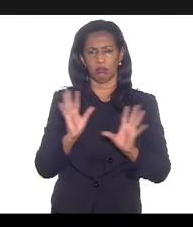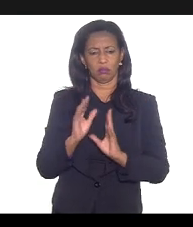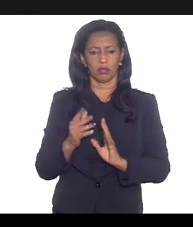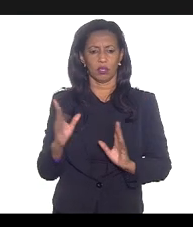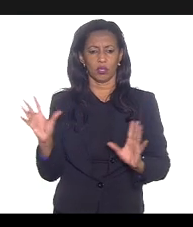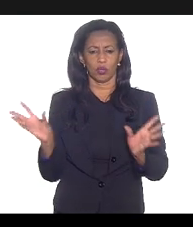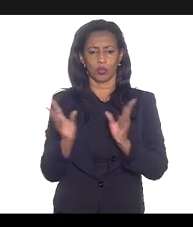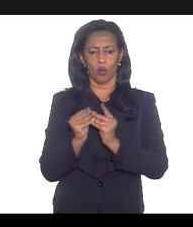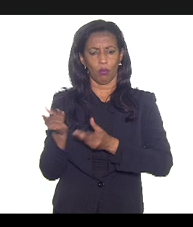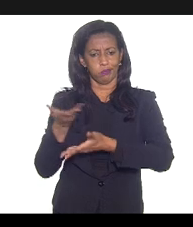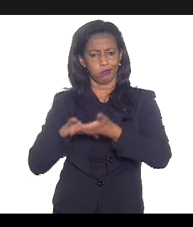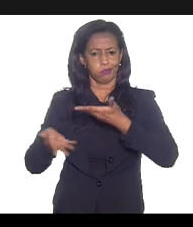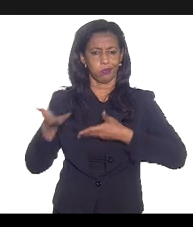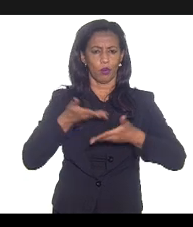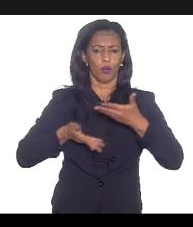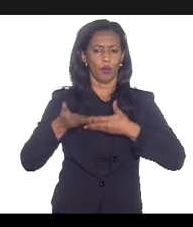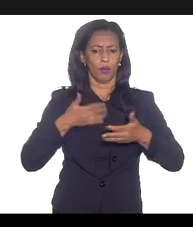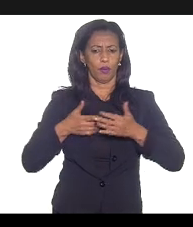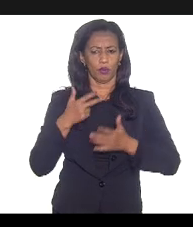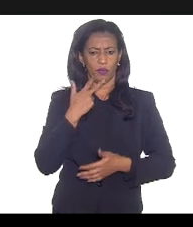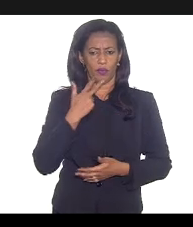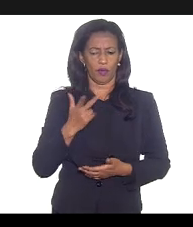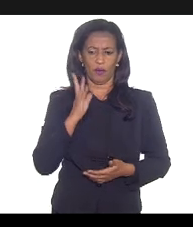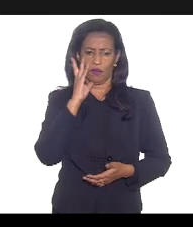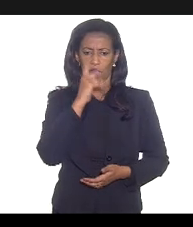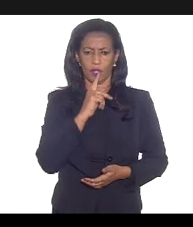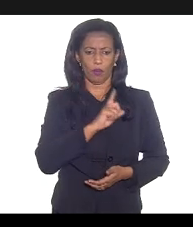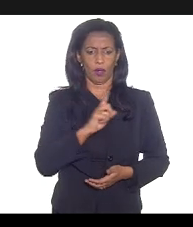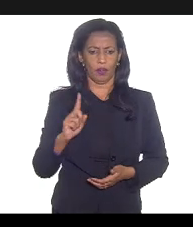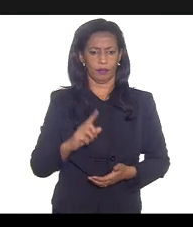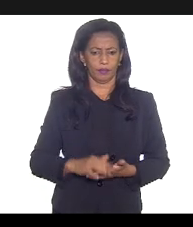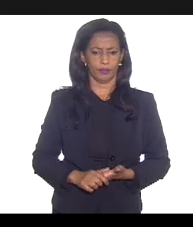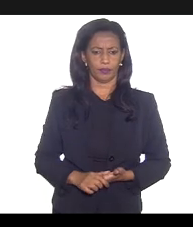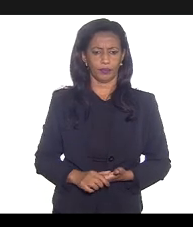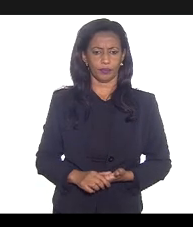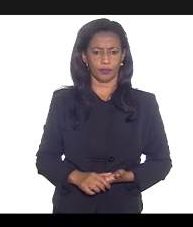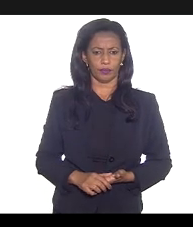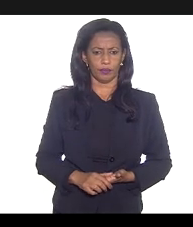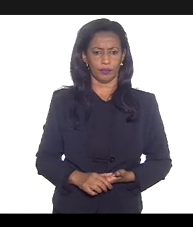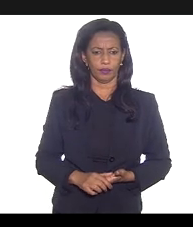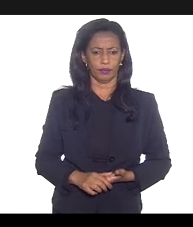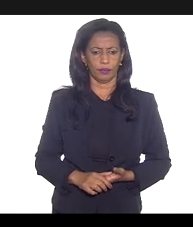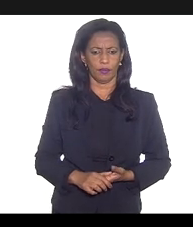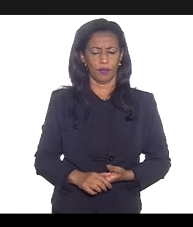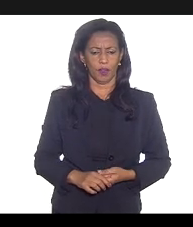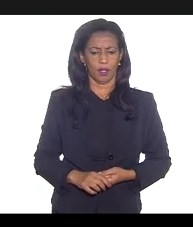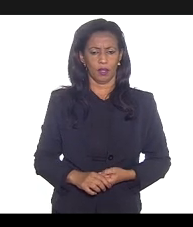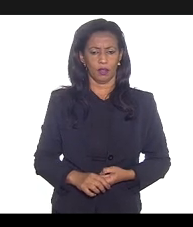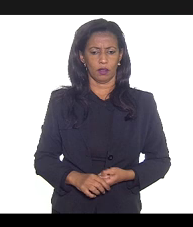só corroborar o que estão dizendo, não vai demorar, não. Madureira, por favor. Por favor, Madureira.